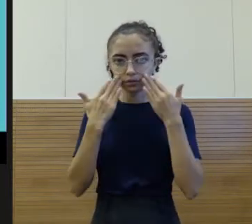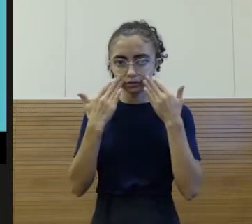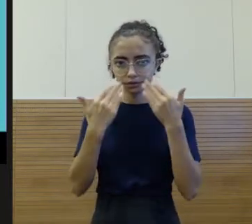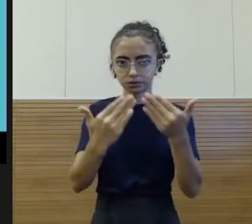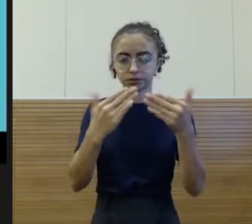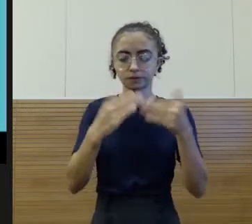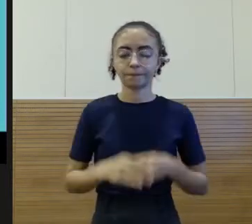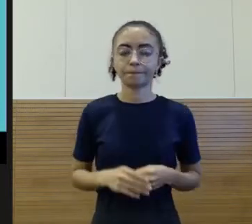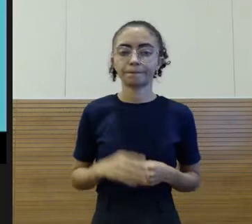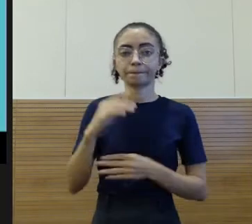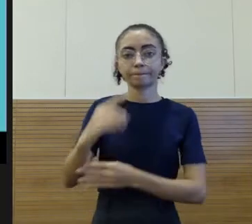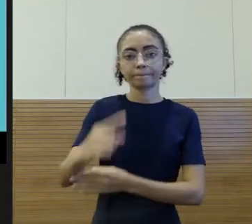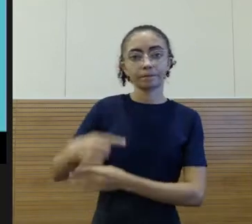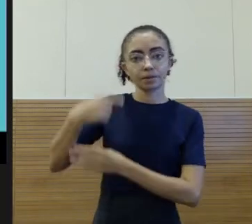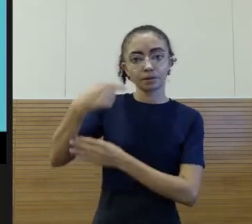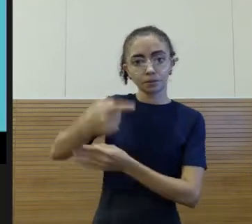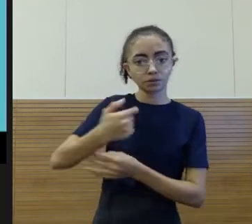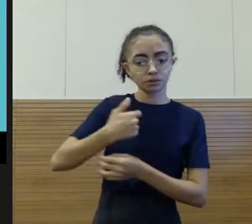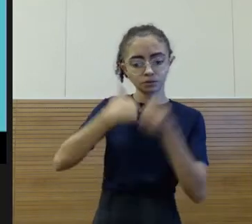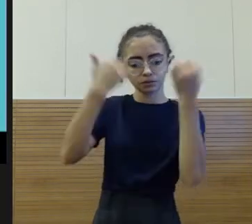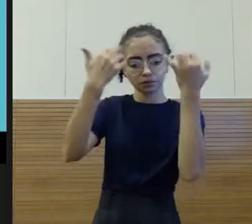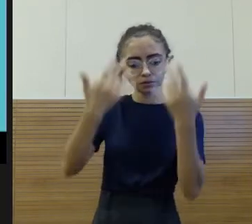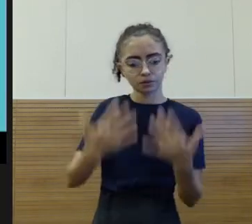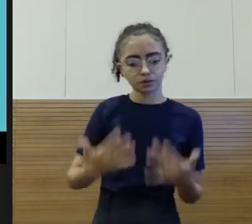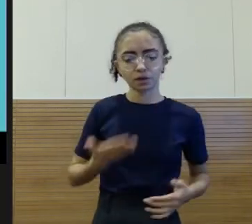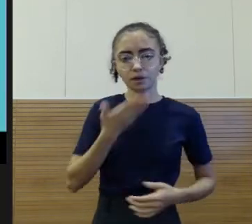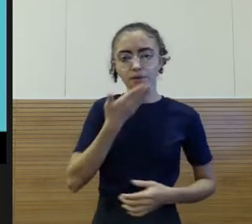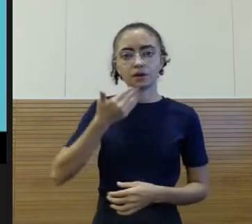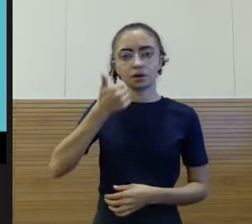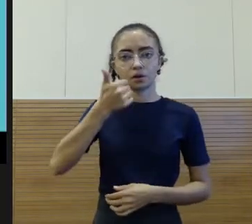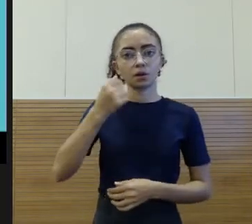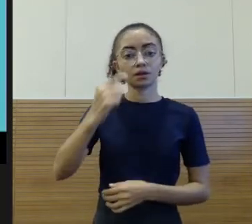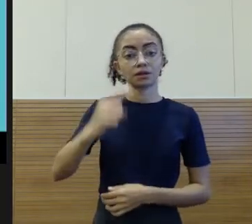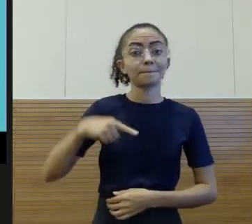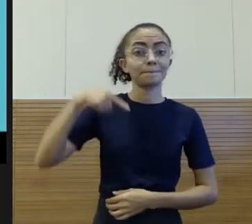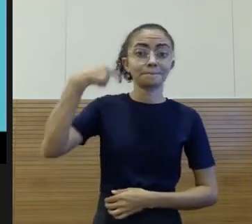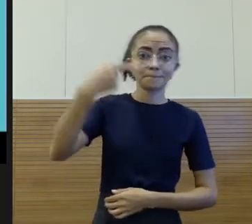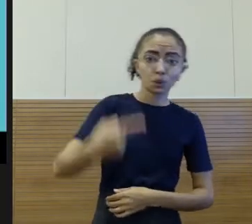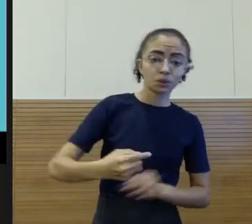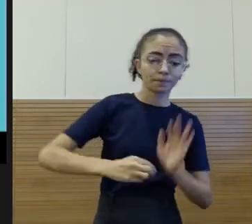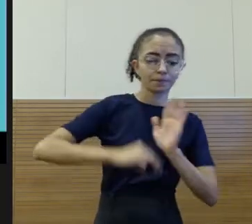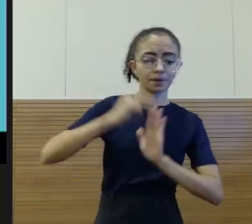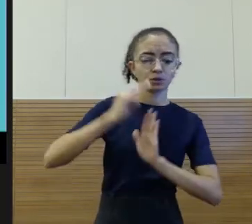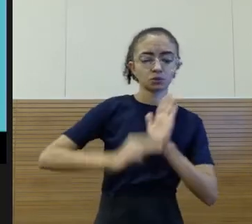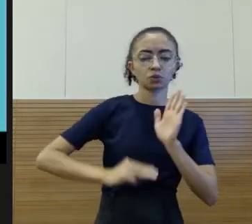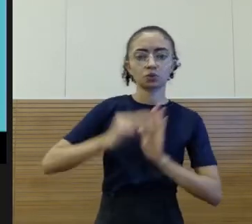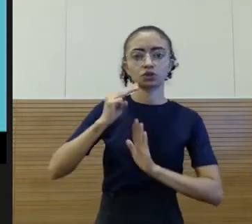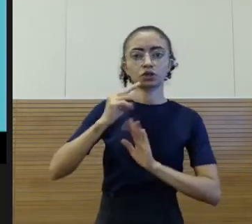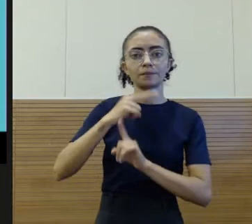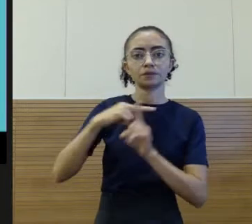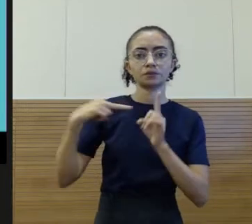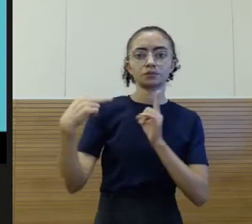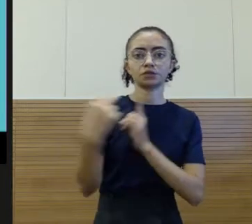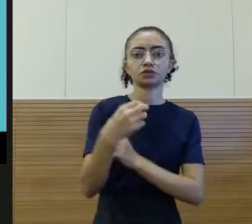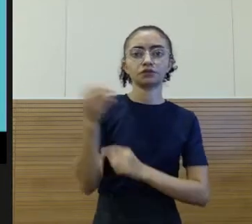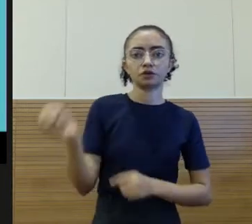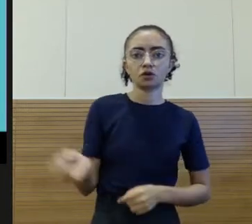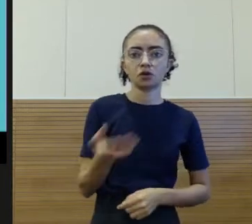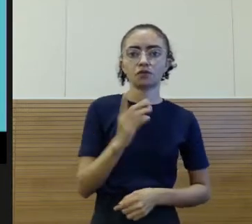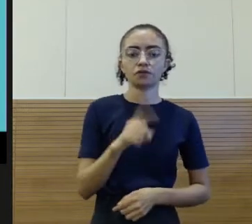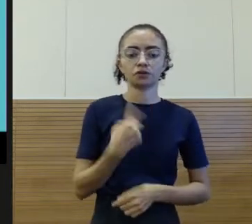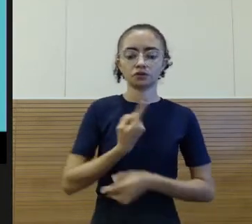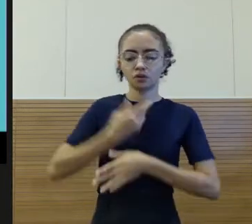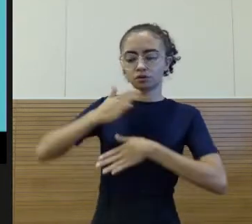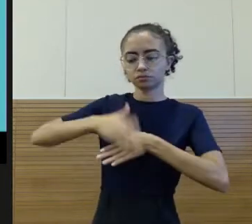depois vou falar melhor e apresentar uma nova visão e metodologia que nós estamos realizando, que